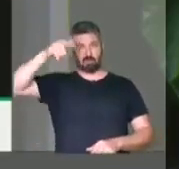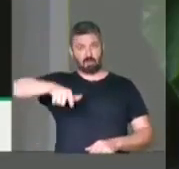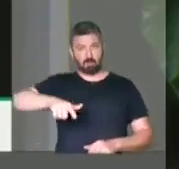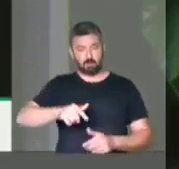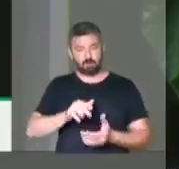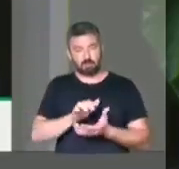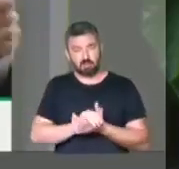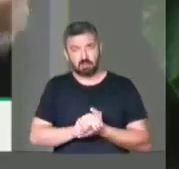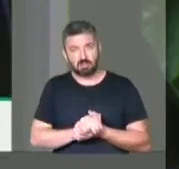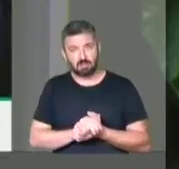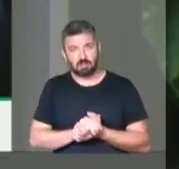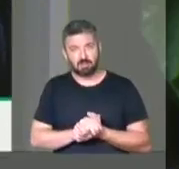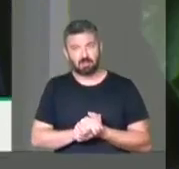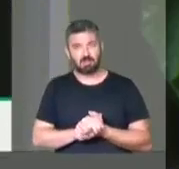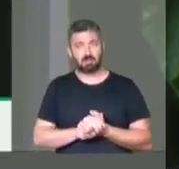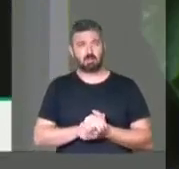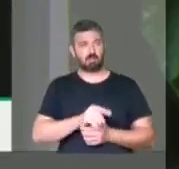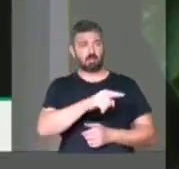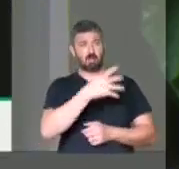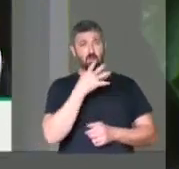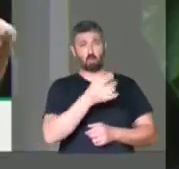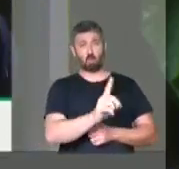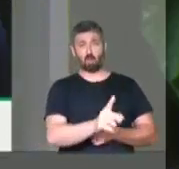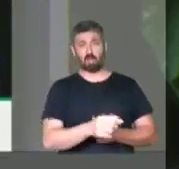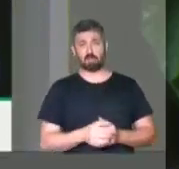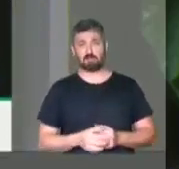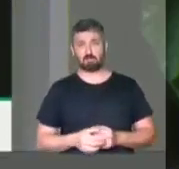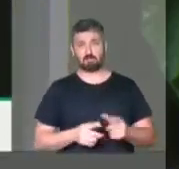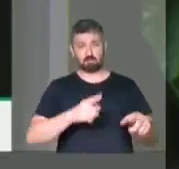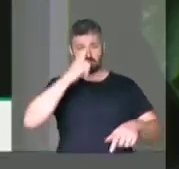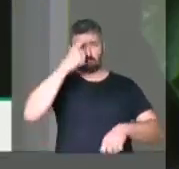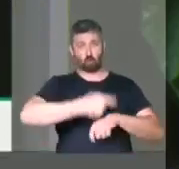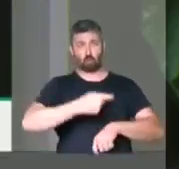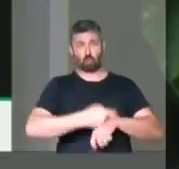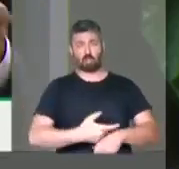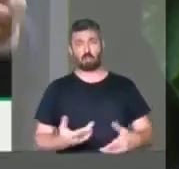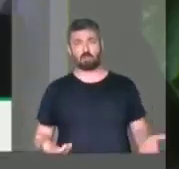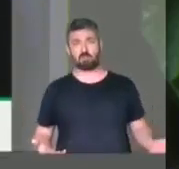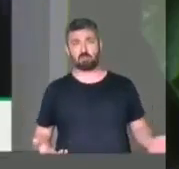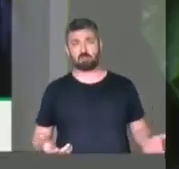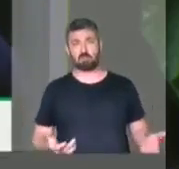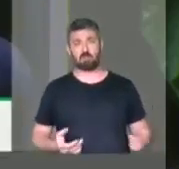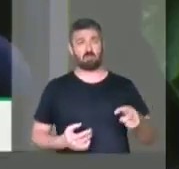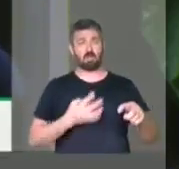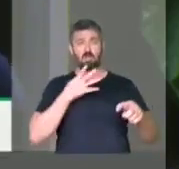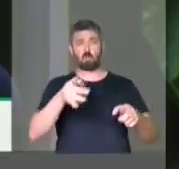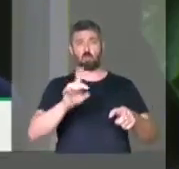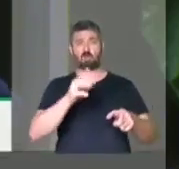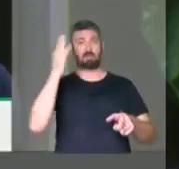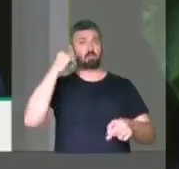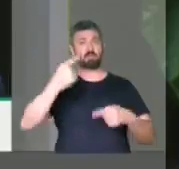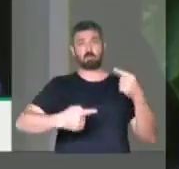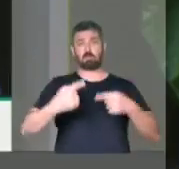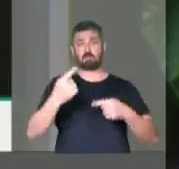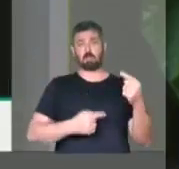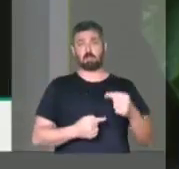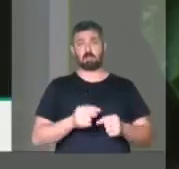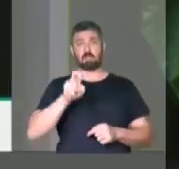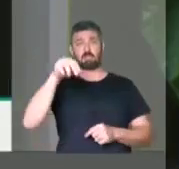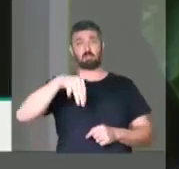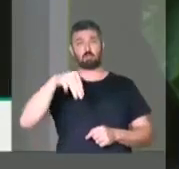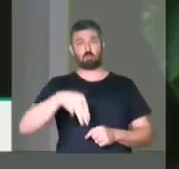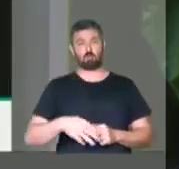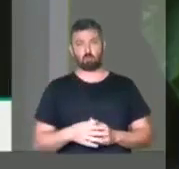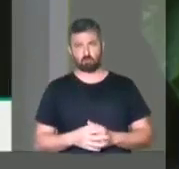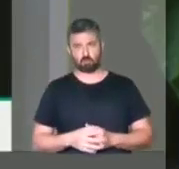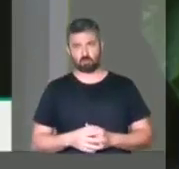repetirá. Uma história que sequer conhece, uma história que é ignorante, uma história que ele não conhece, não sabe debater por 5 minutos